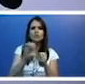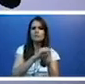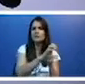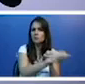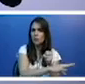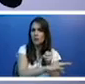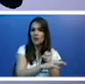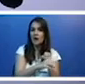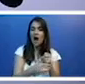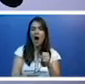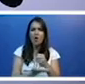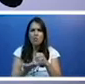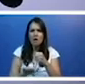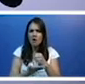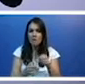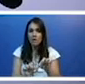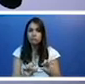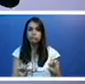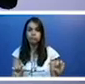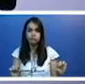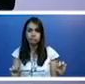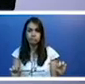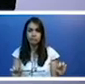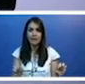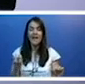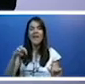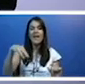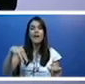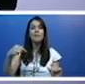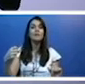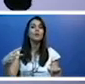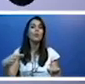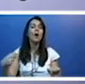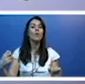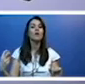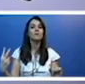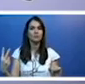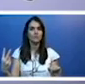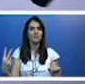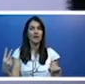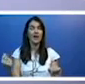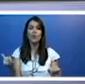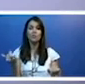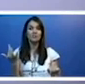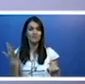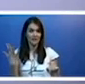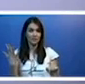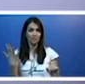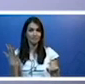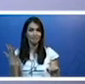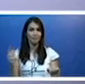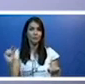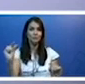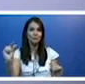a última camada, que é a camada de valência, é a quantidade de elétrons que vai participar aqui nessa fórmula. Então, é daí